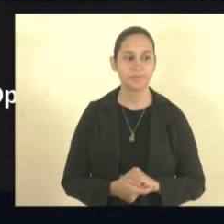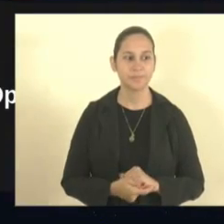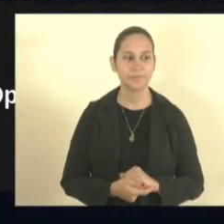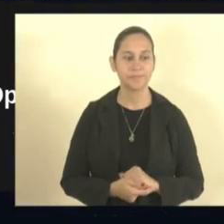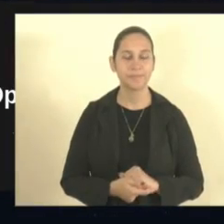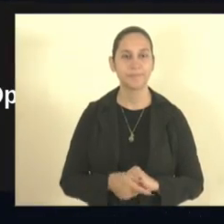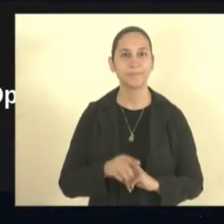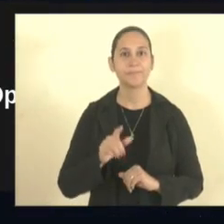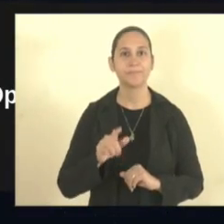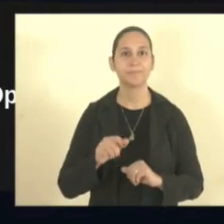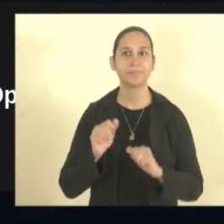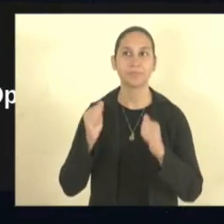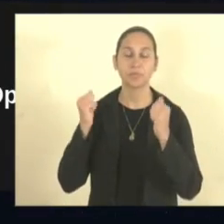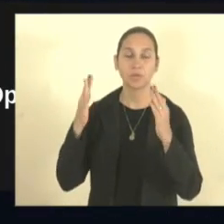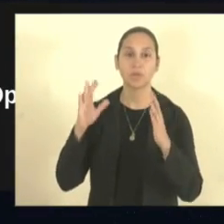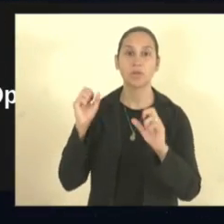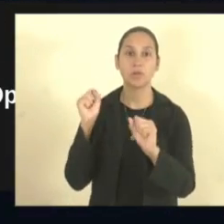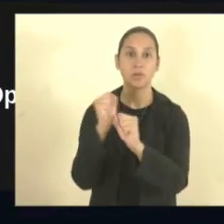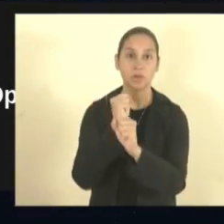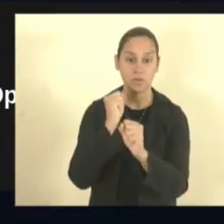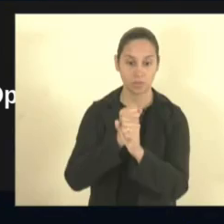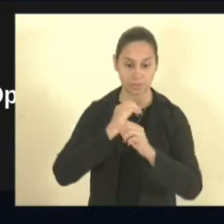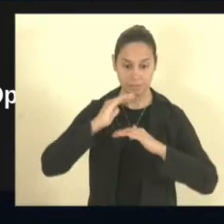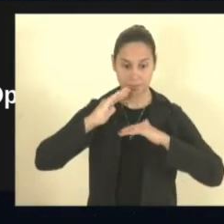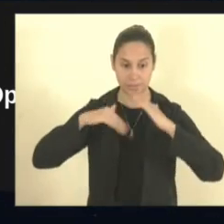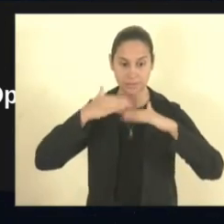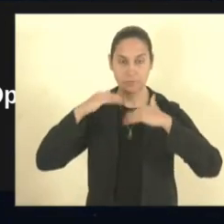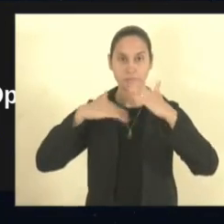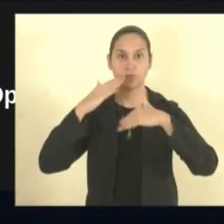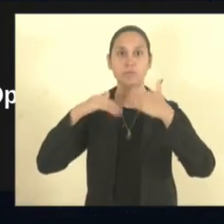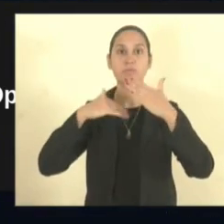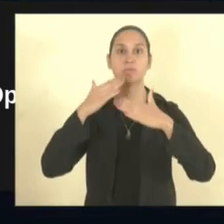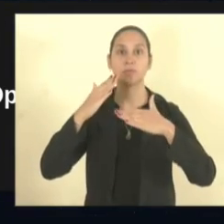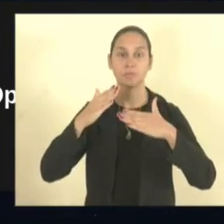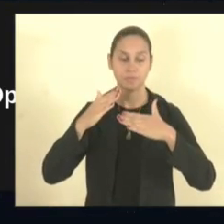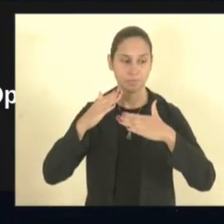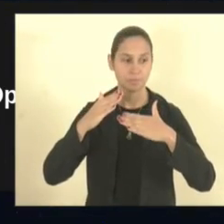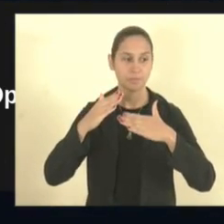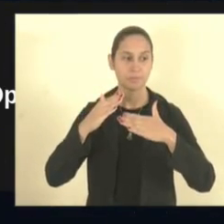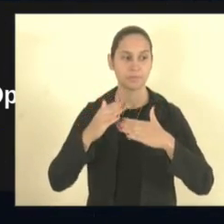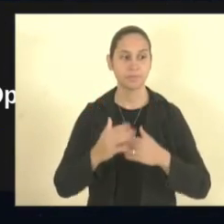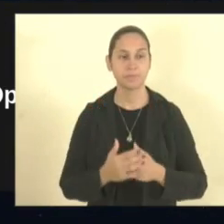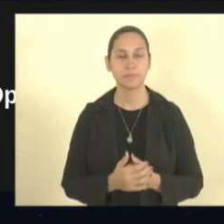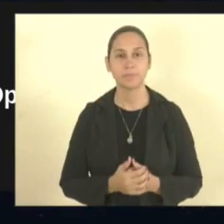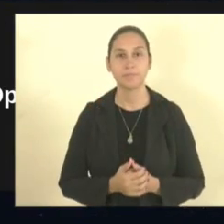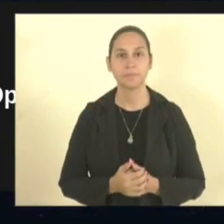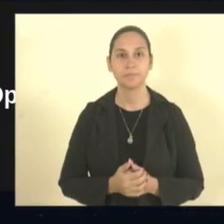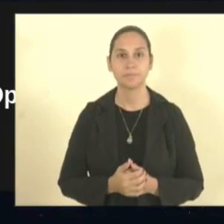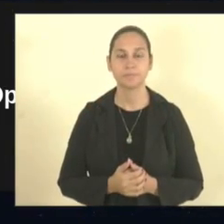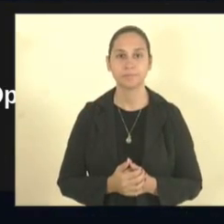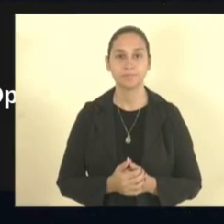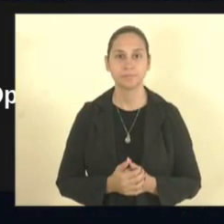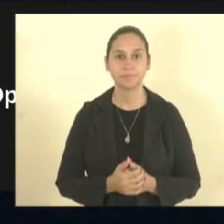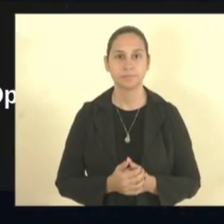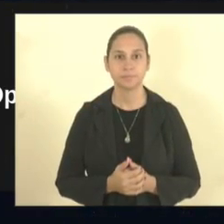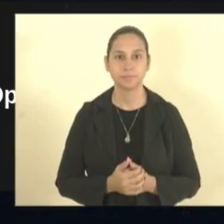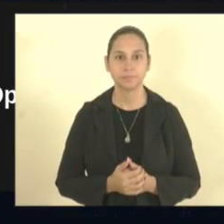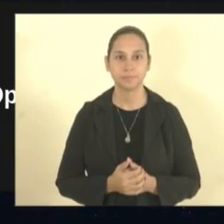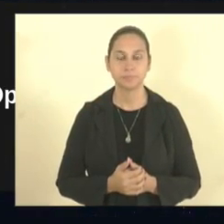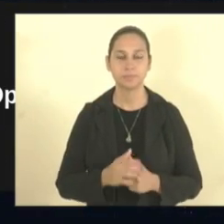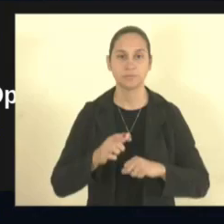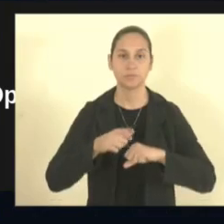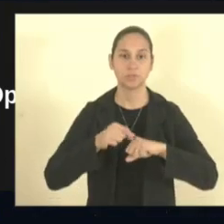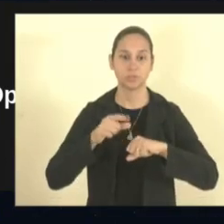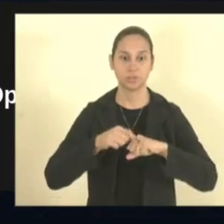para Reconstrução e Desenvolvimento, BIRD, e dar outras providências. Após o cumprimento do artigo 120